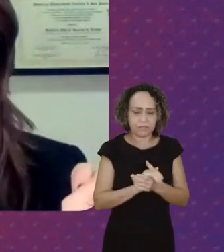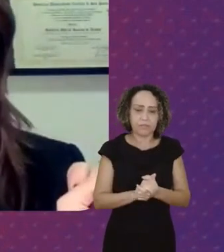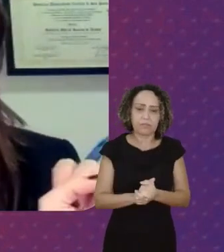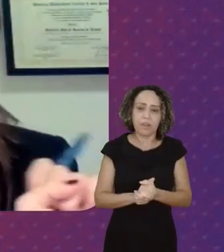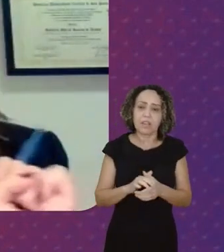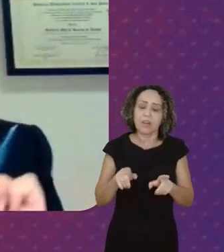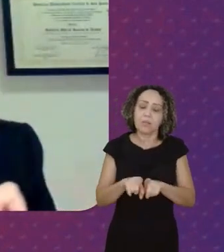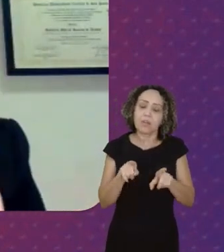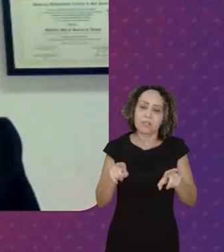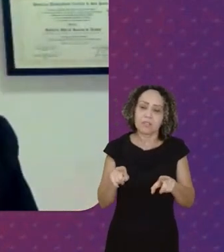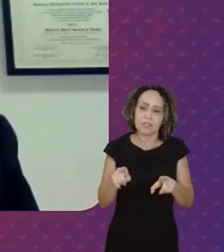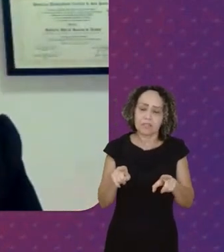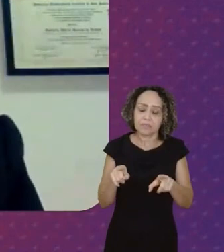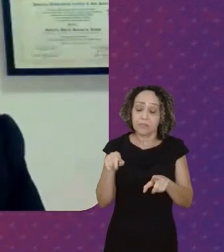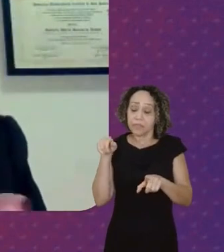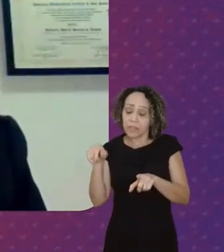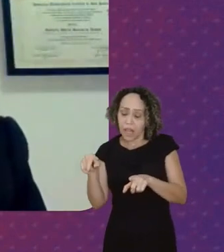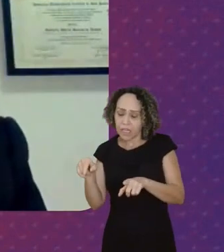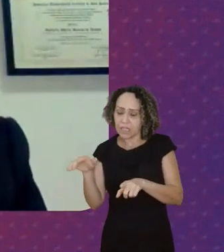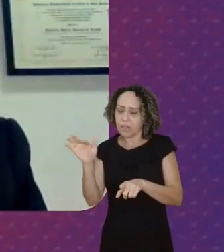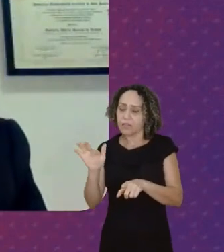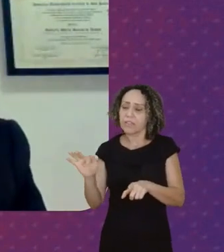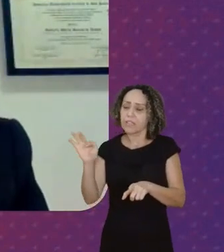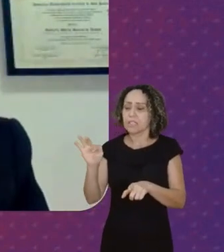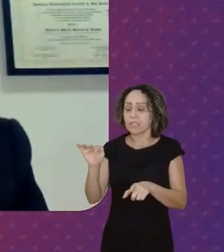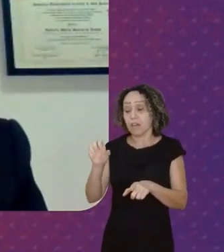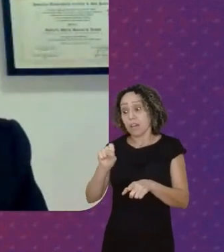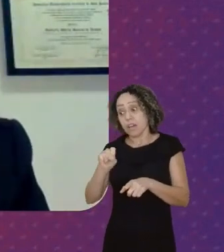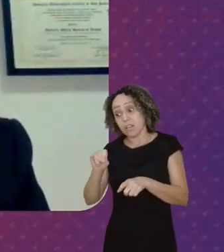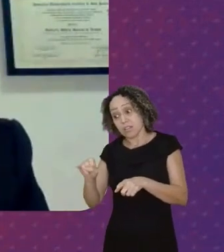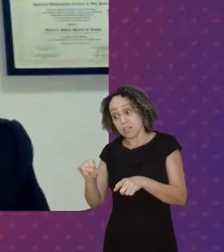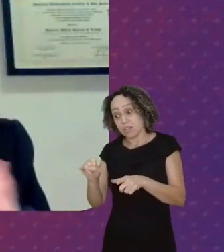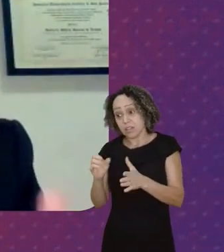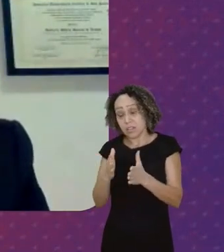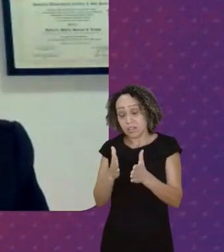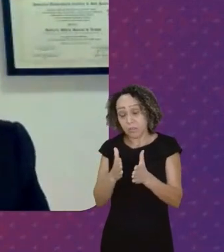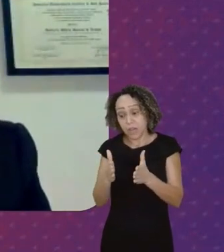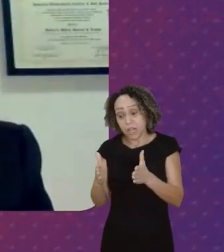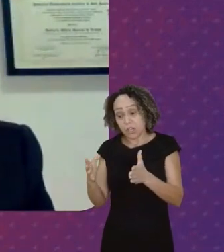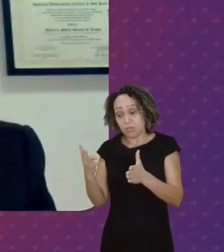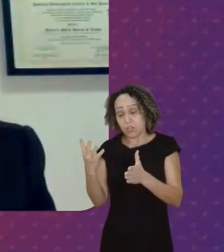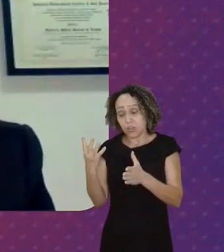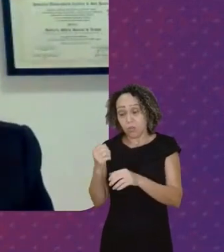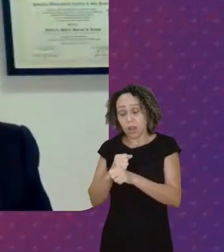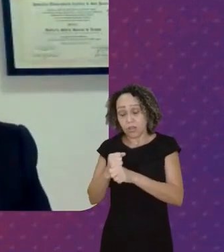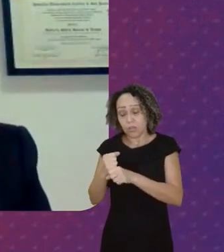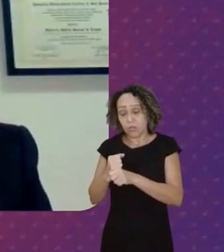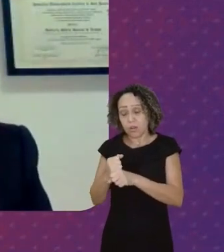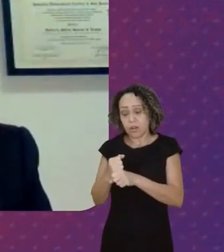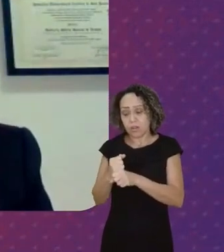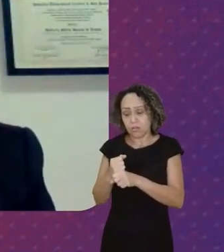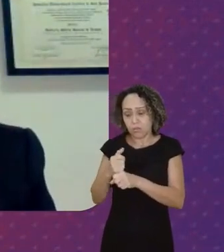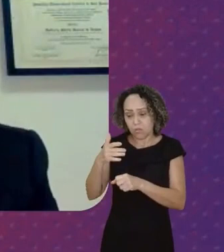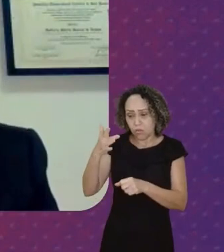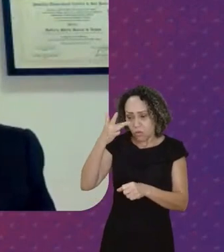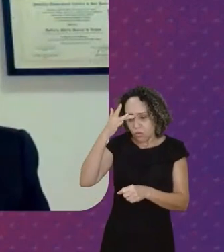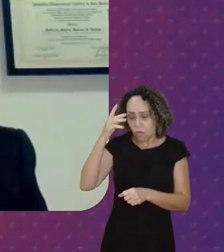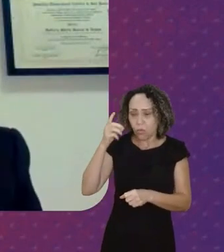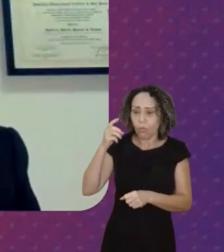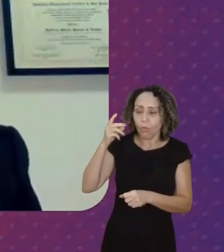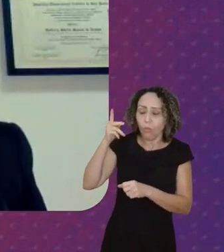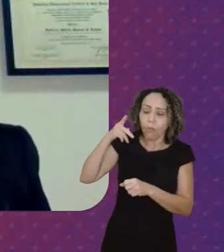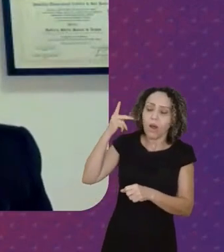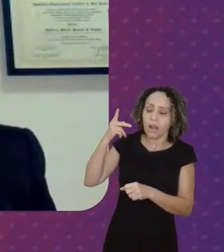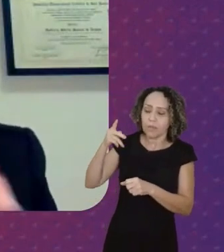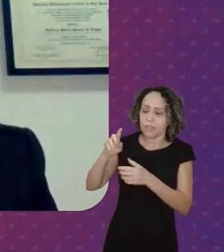mínimo de 4 anos da federação, ele vai ter como sanção não poder também fazer nenhuma coligação majoritária. E a outra